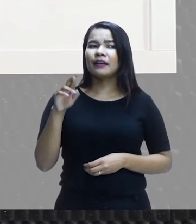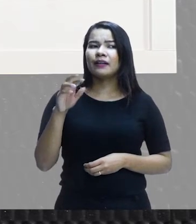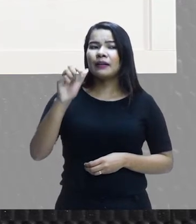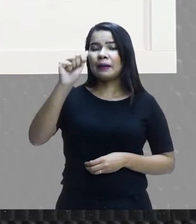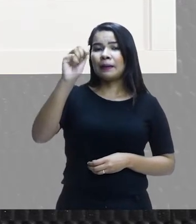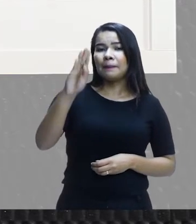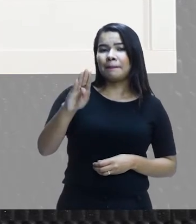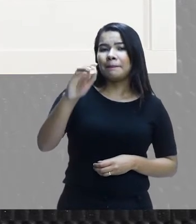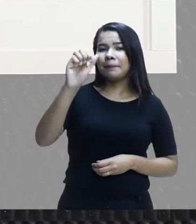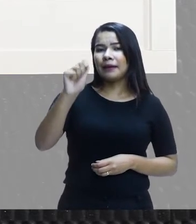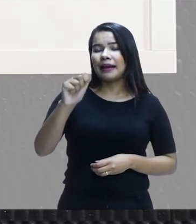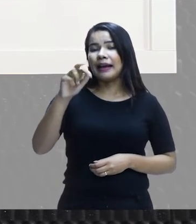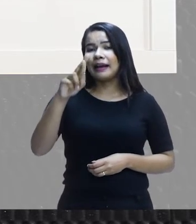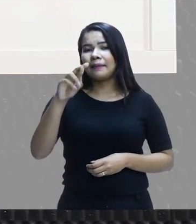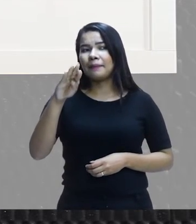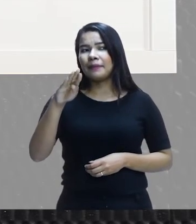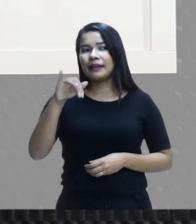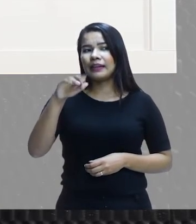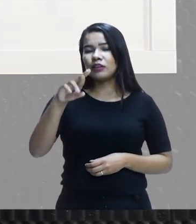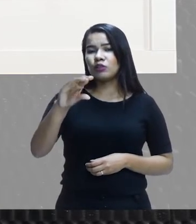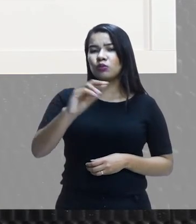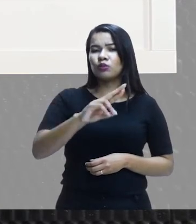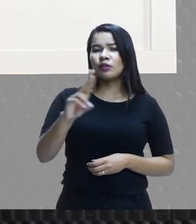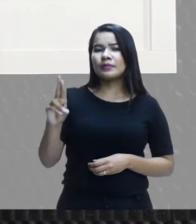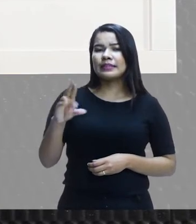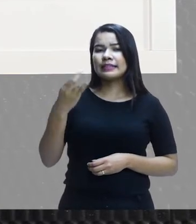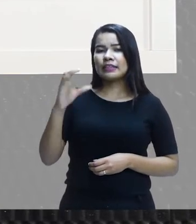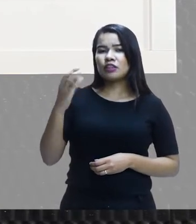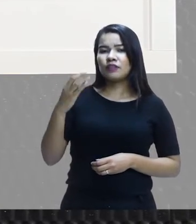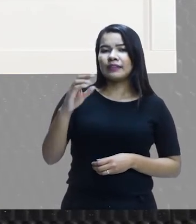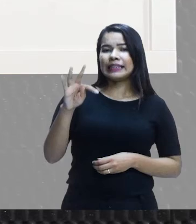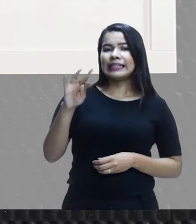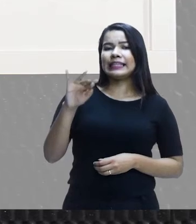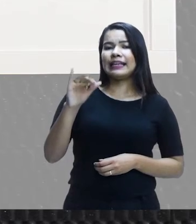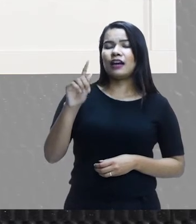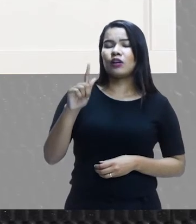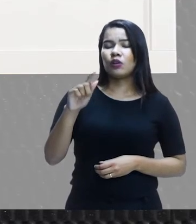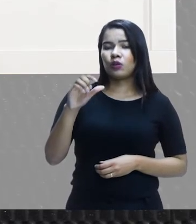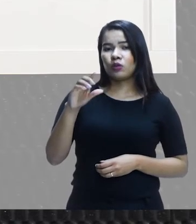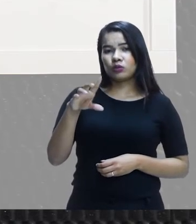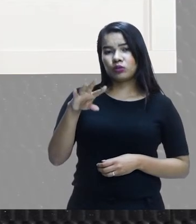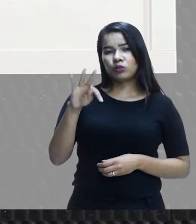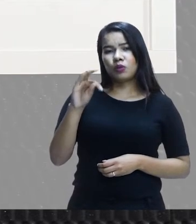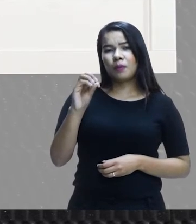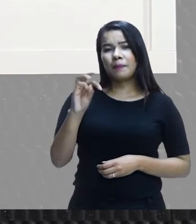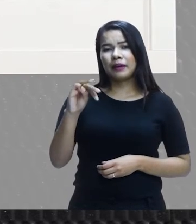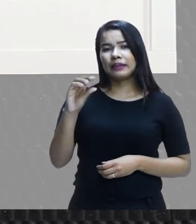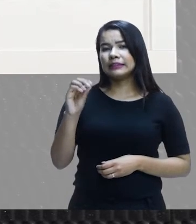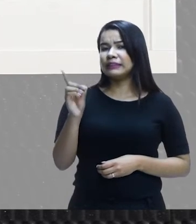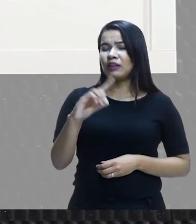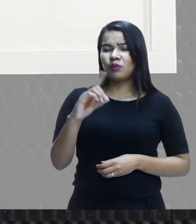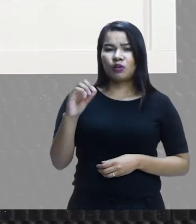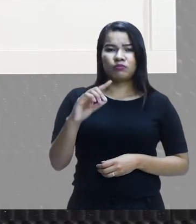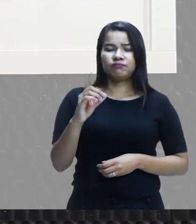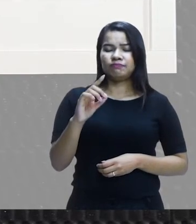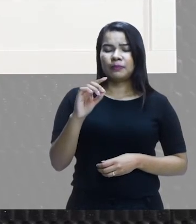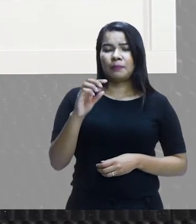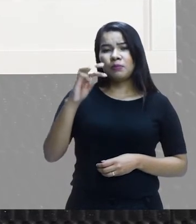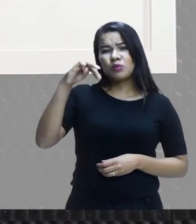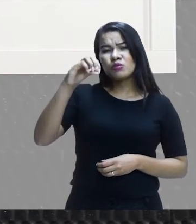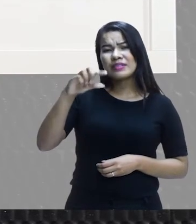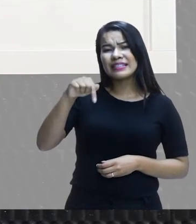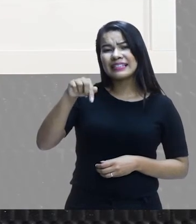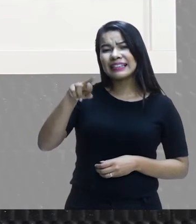nome científico é chamado de Triatoma infestans. O barbeiro, ele não é mosquito, tá, ok? Ele não